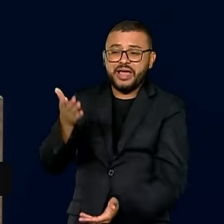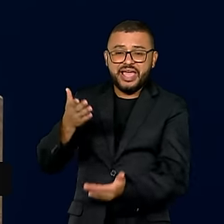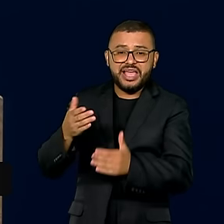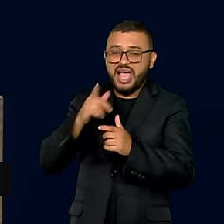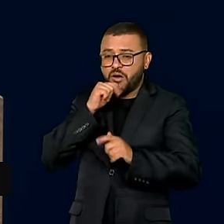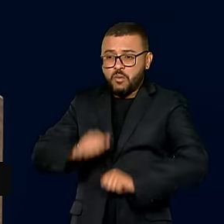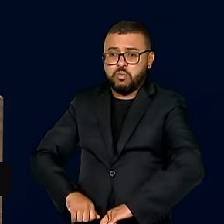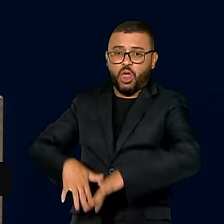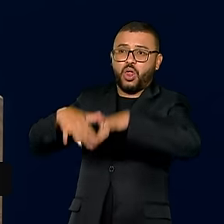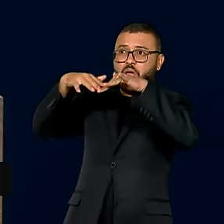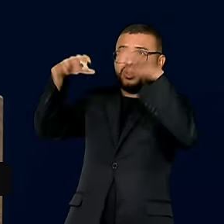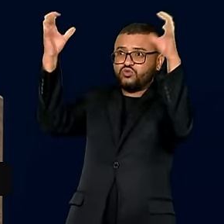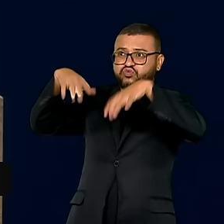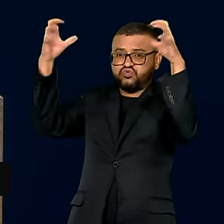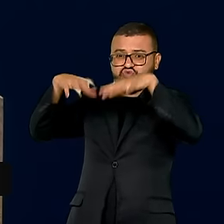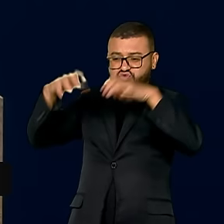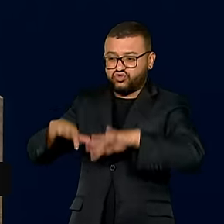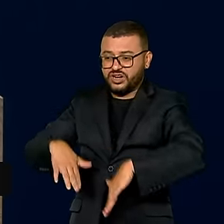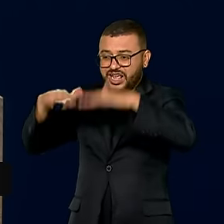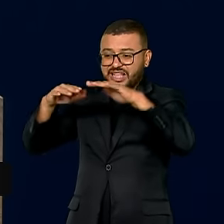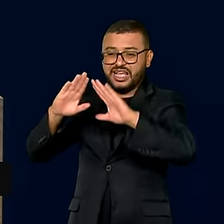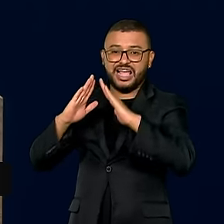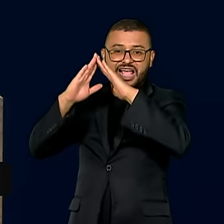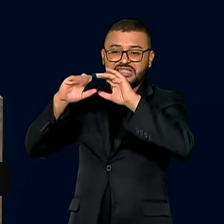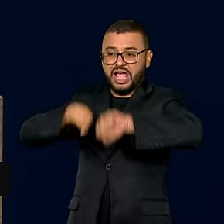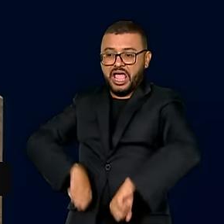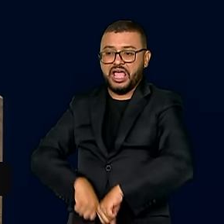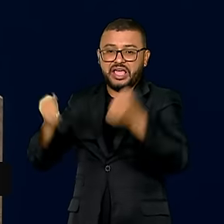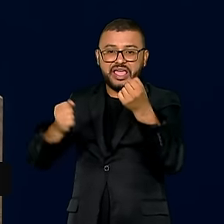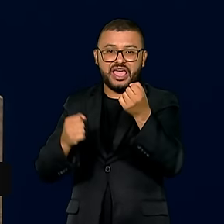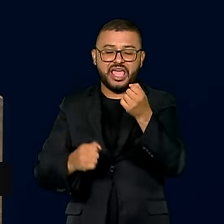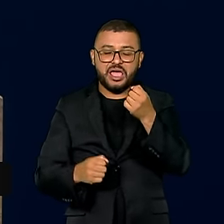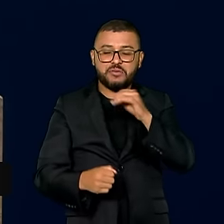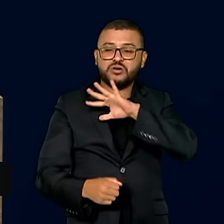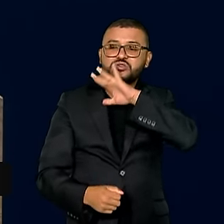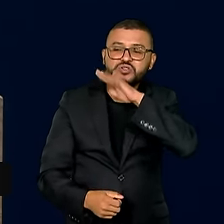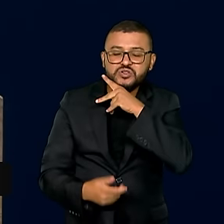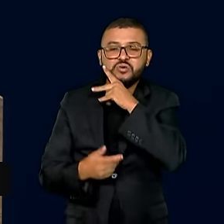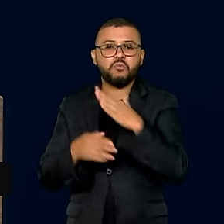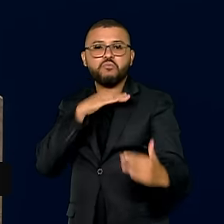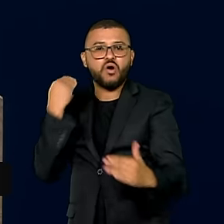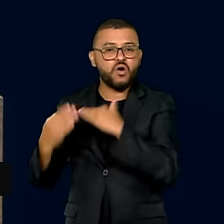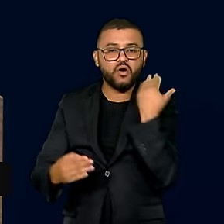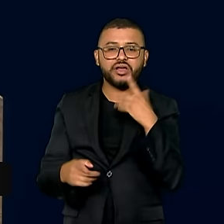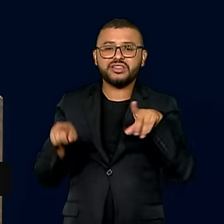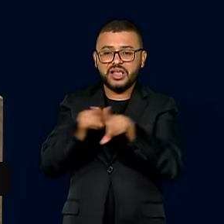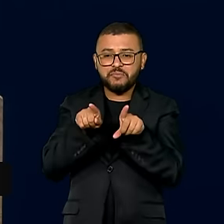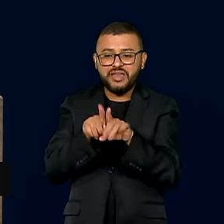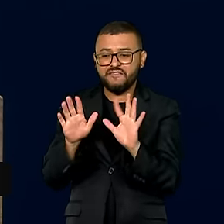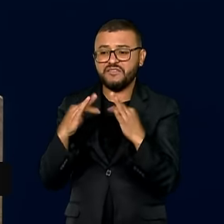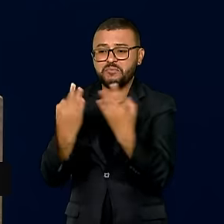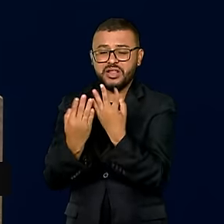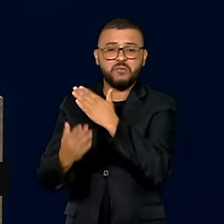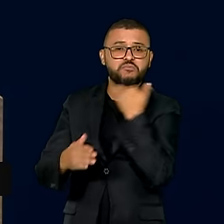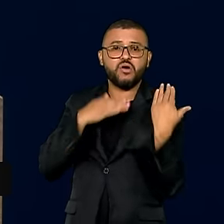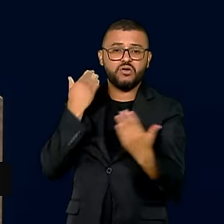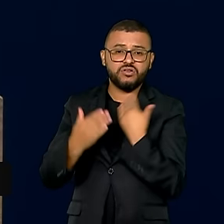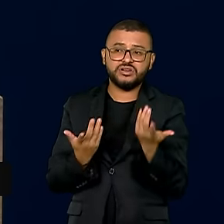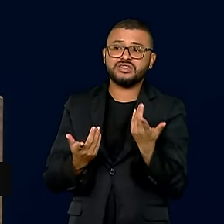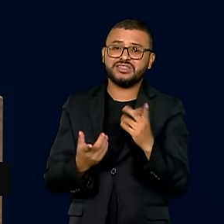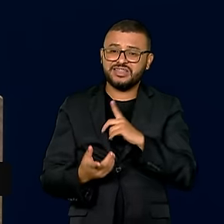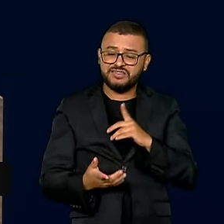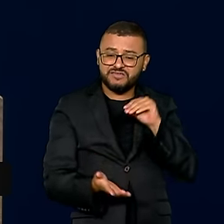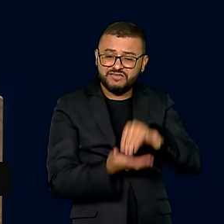tudo: casas, móveis, animais de estimação e seus próprios filhos. A injustiça